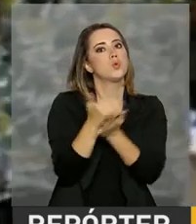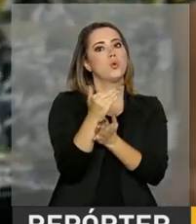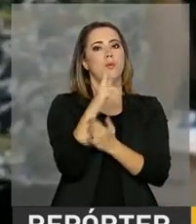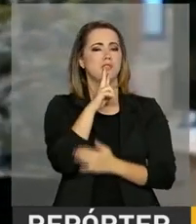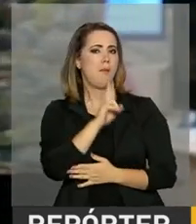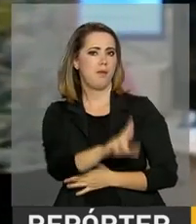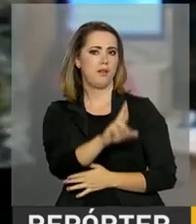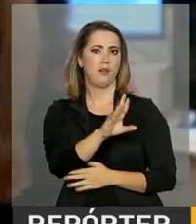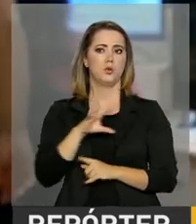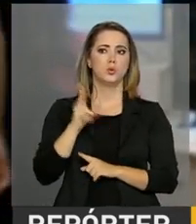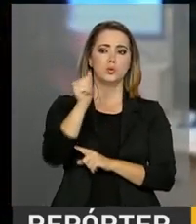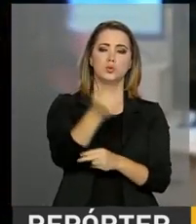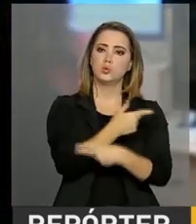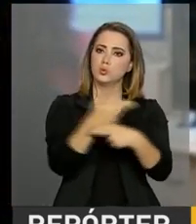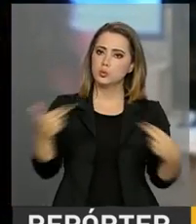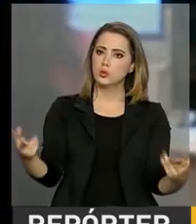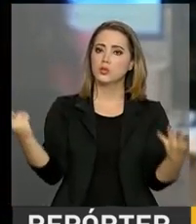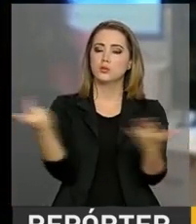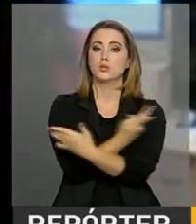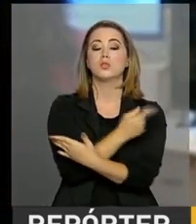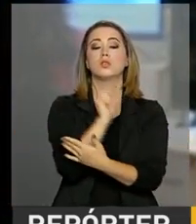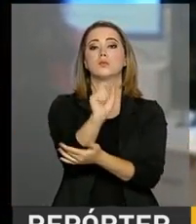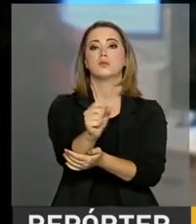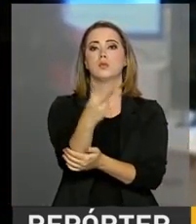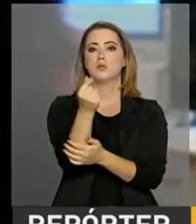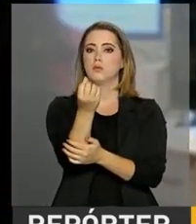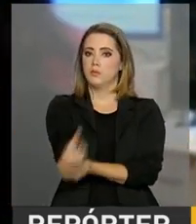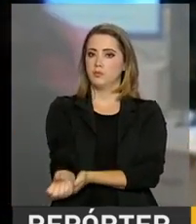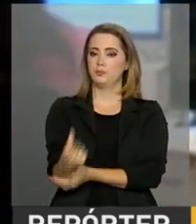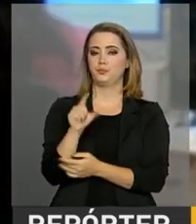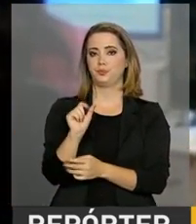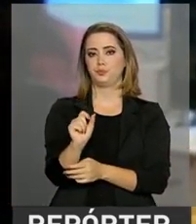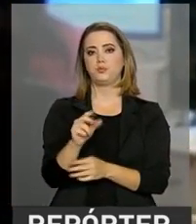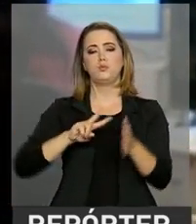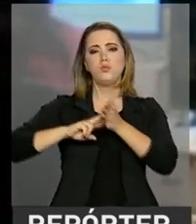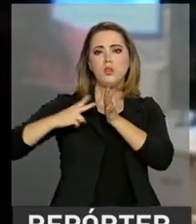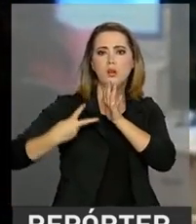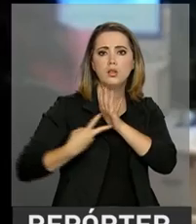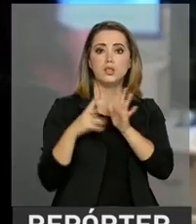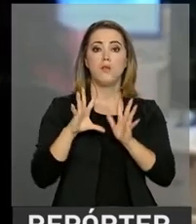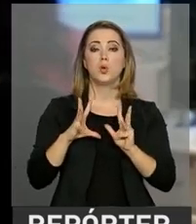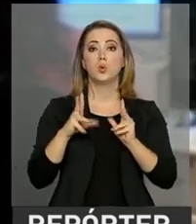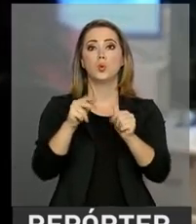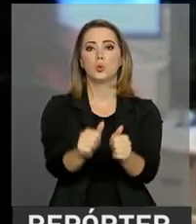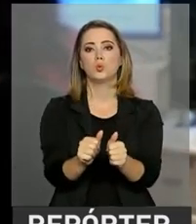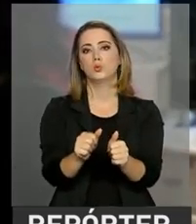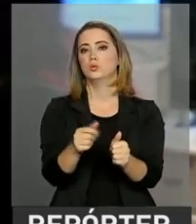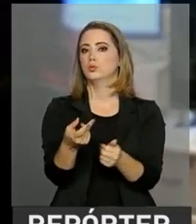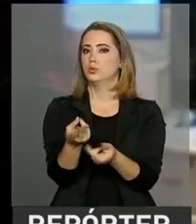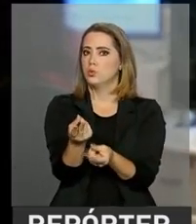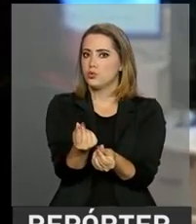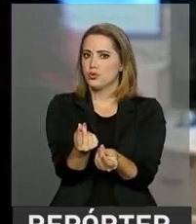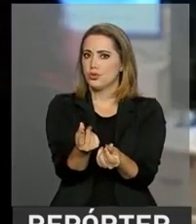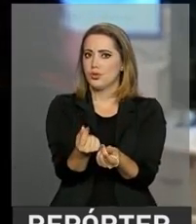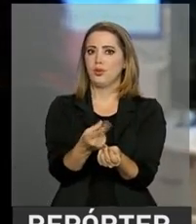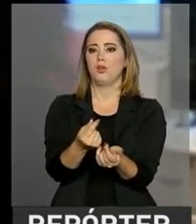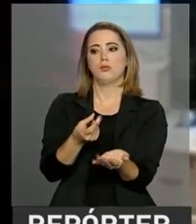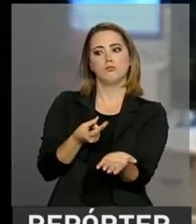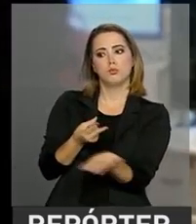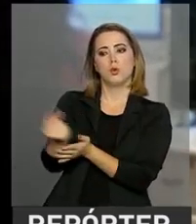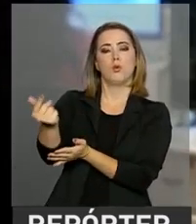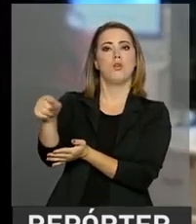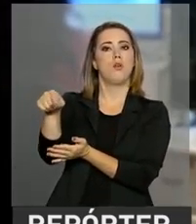resultado das transações correntes elas representam todas as operações financeiras do país com o exterior esse é um dos